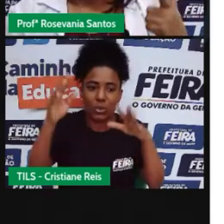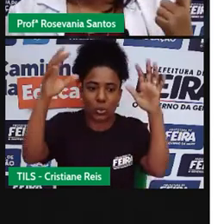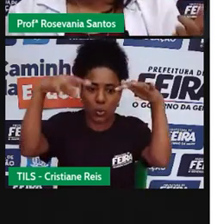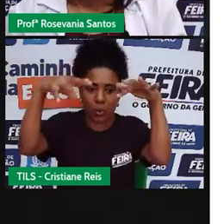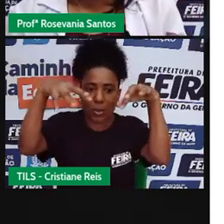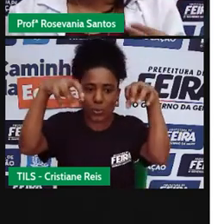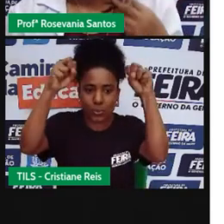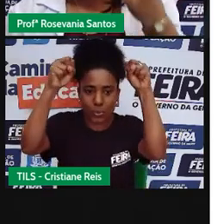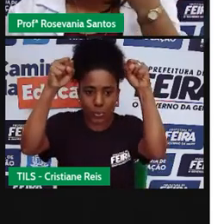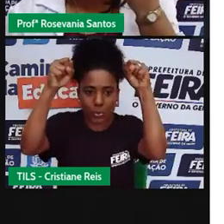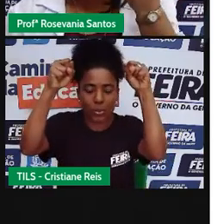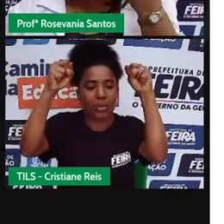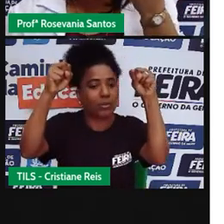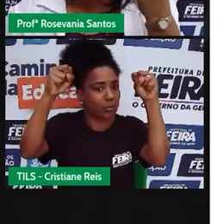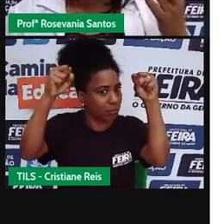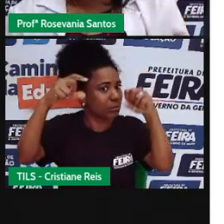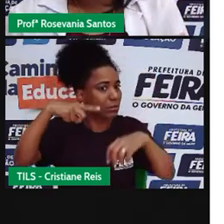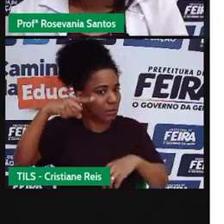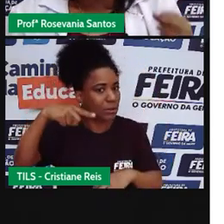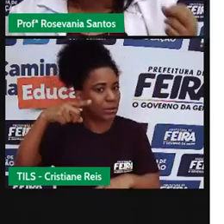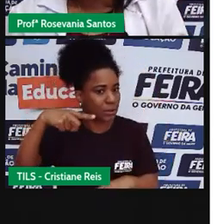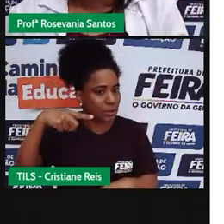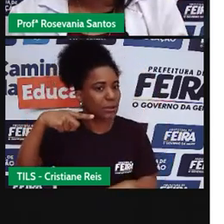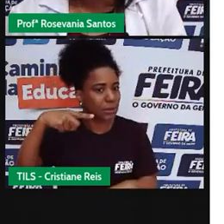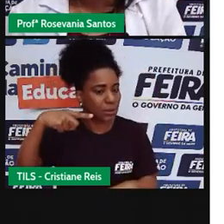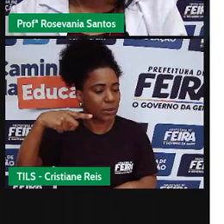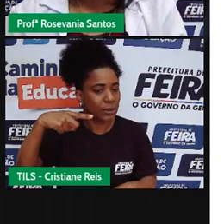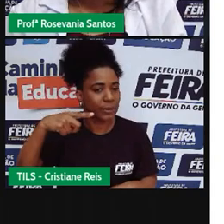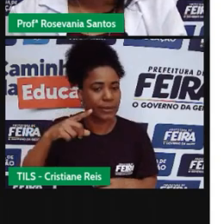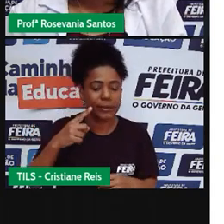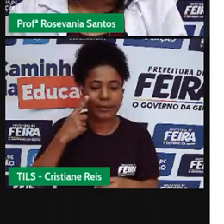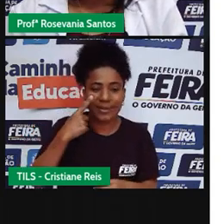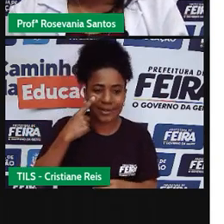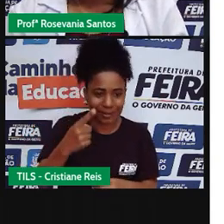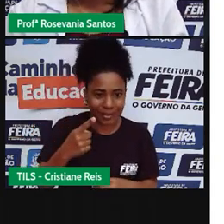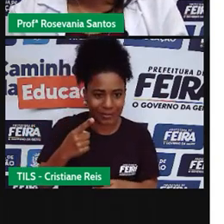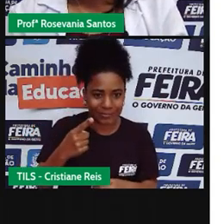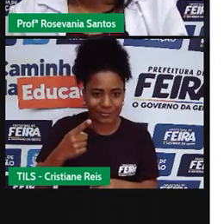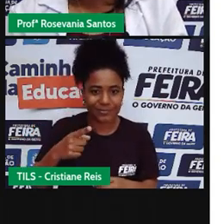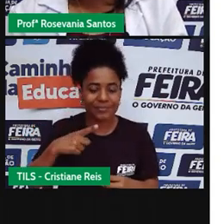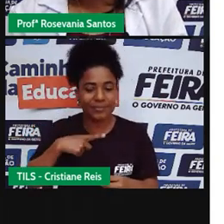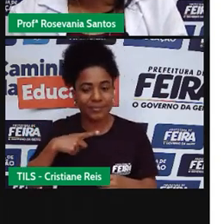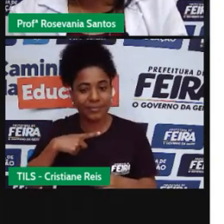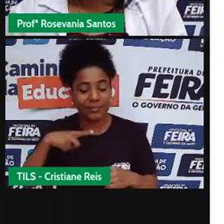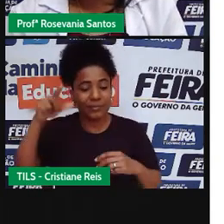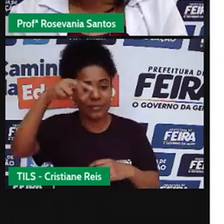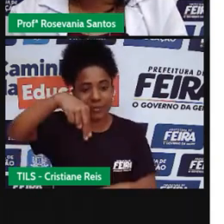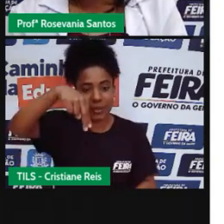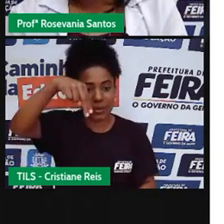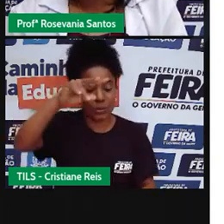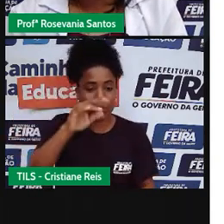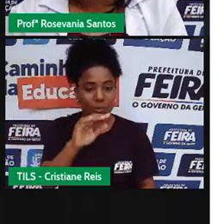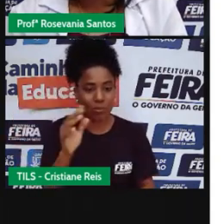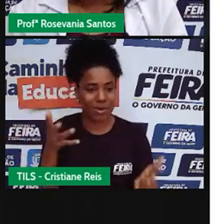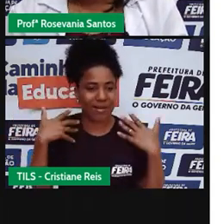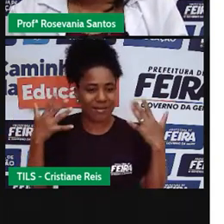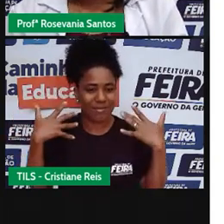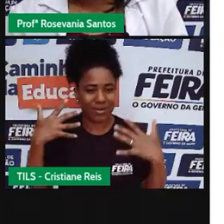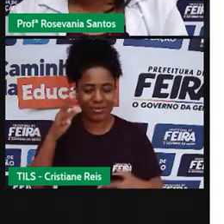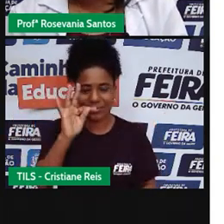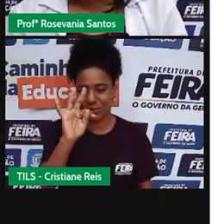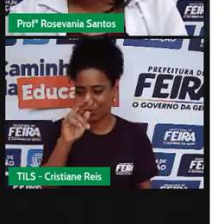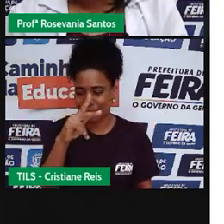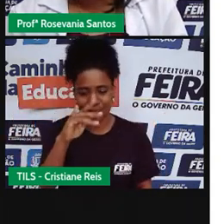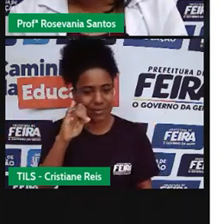que o clima tropical, ele tem, né, duas estações bem definidas. Eu percebo que todas as áreas, né, referente ao tropical, eu